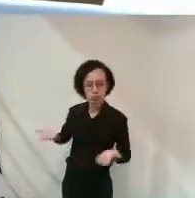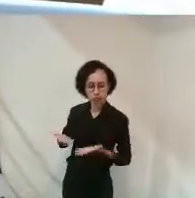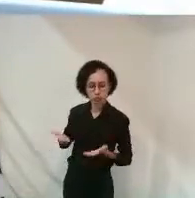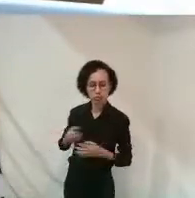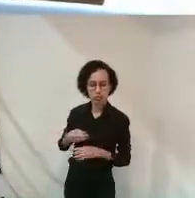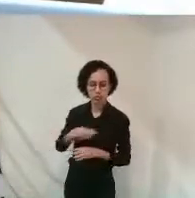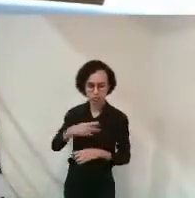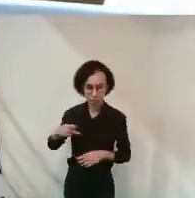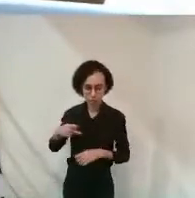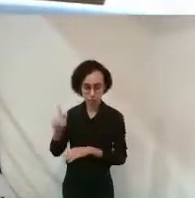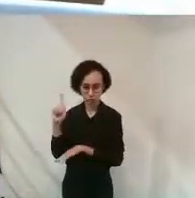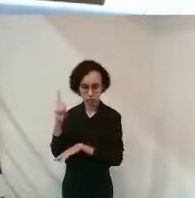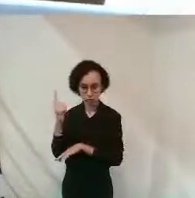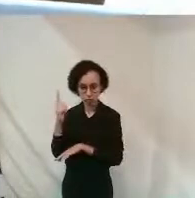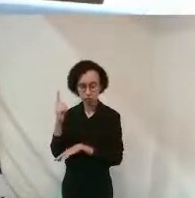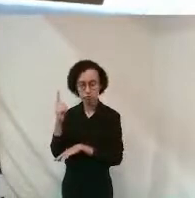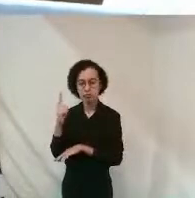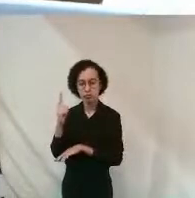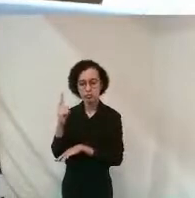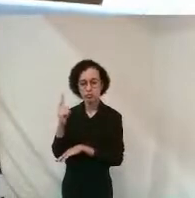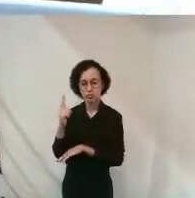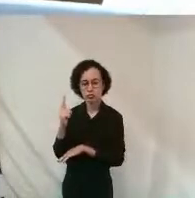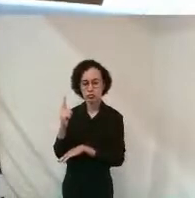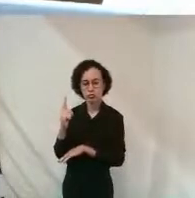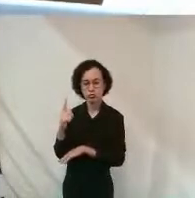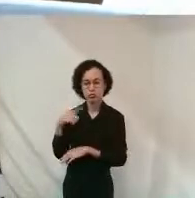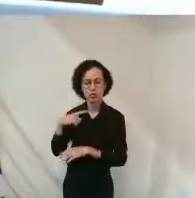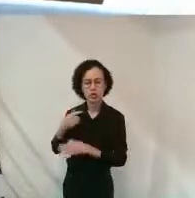Público do Estado de Goiás, por exemplo, nós temos atuação desde